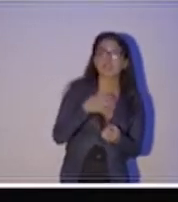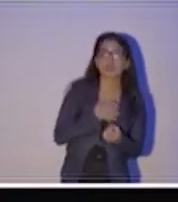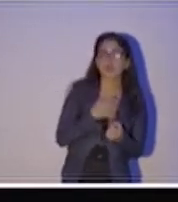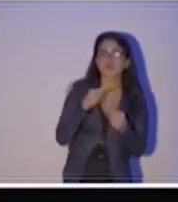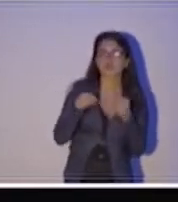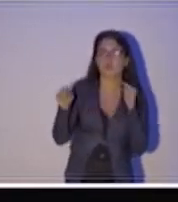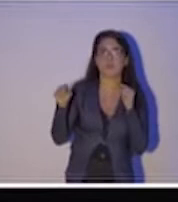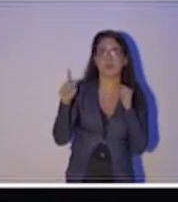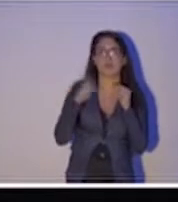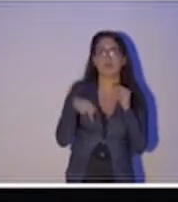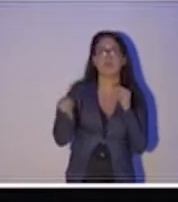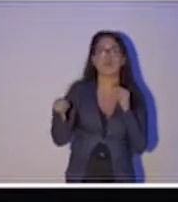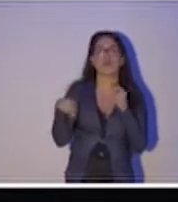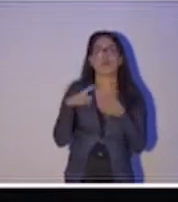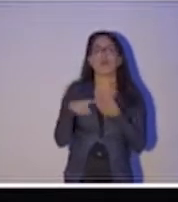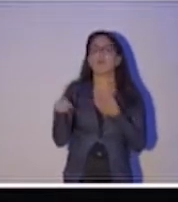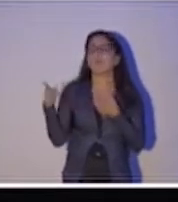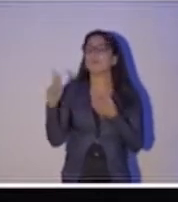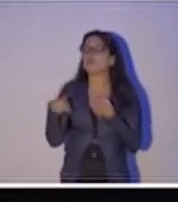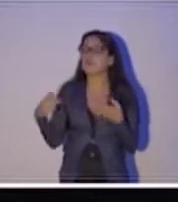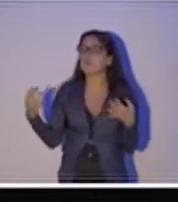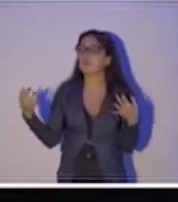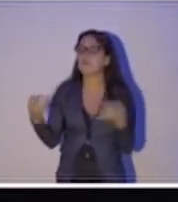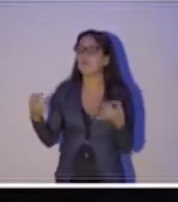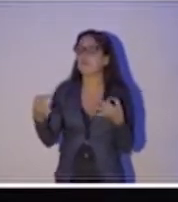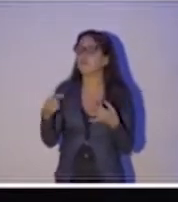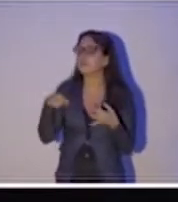E o que é um professor ideal para vocês?